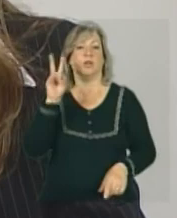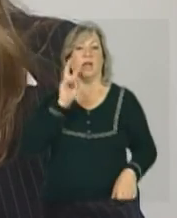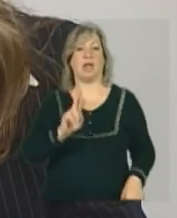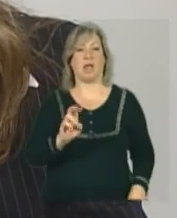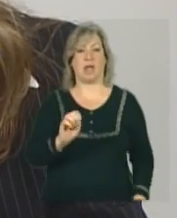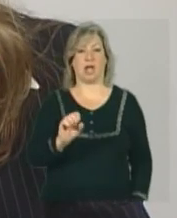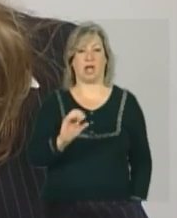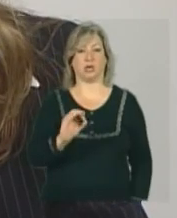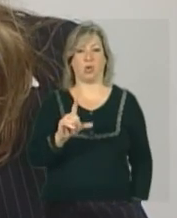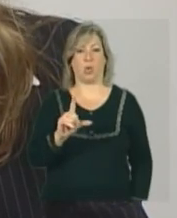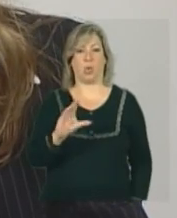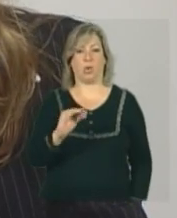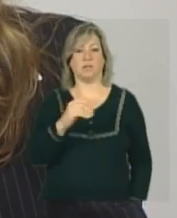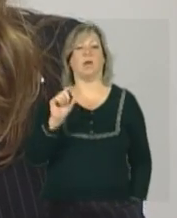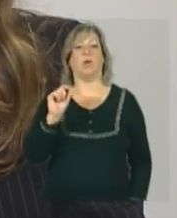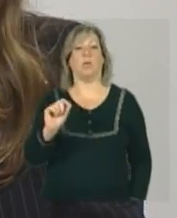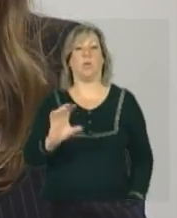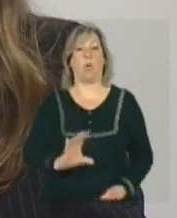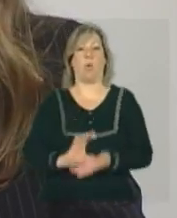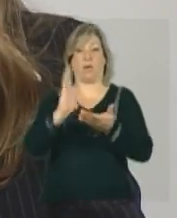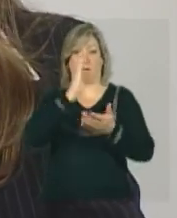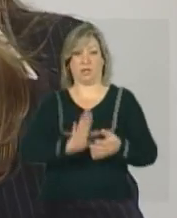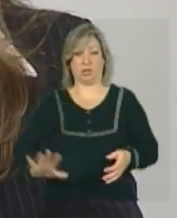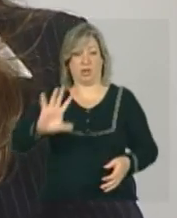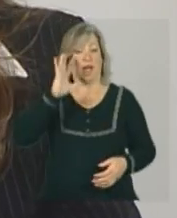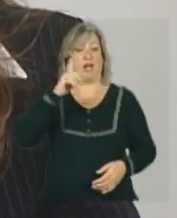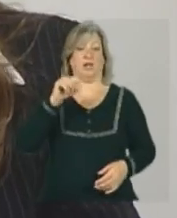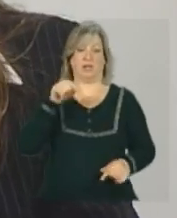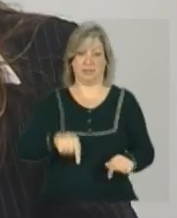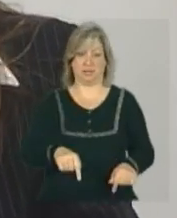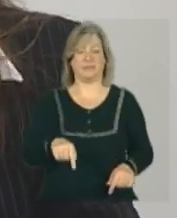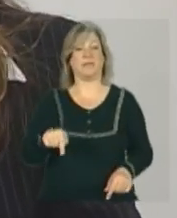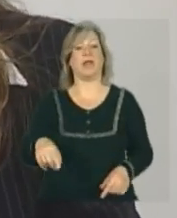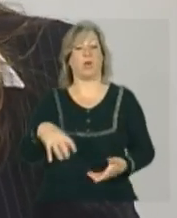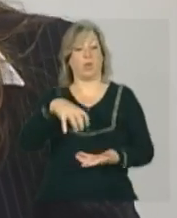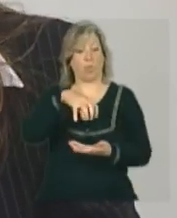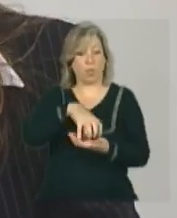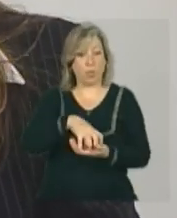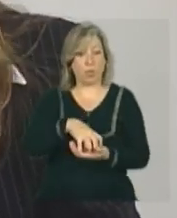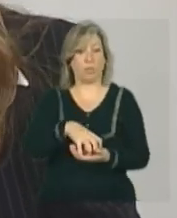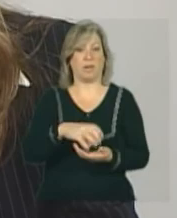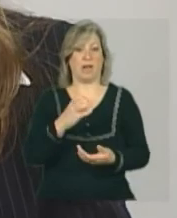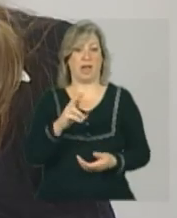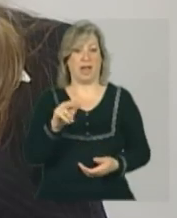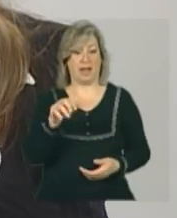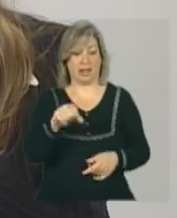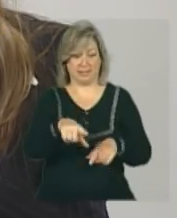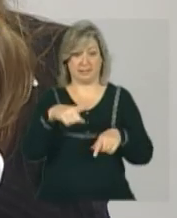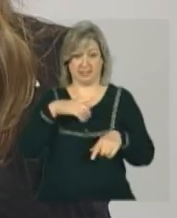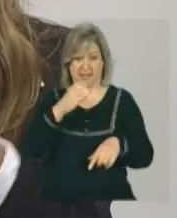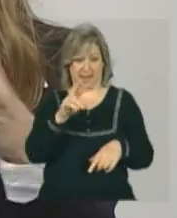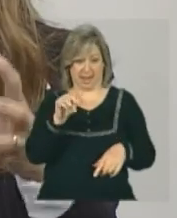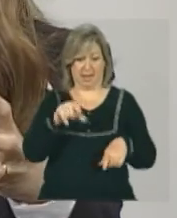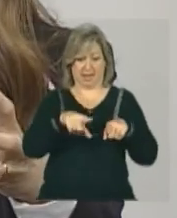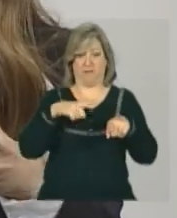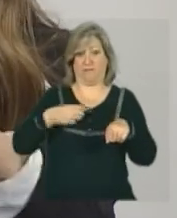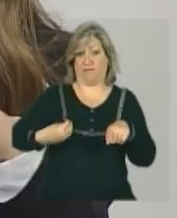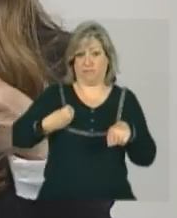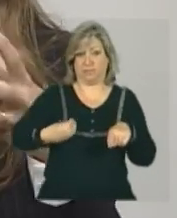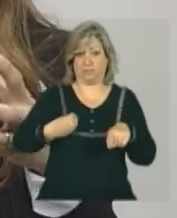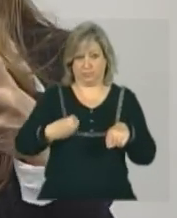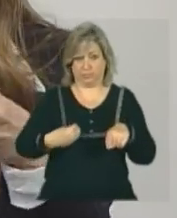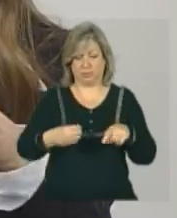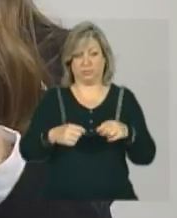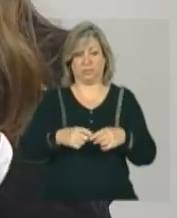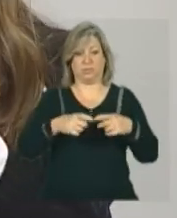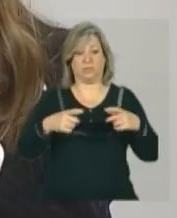Conselho Nacional que definiu isso. Então, é uma equipe adicional ao CRAS em funcionamento. Então, a gente não está aumentando a capilaridade